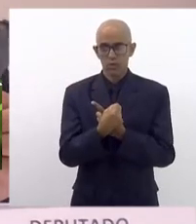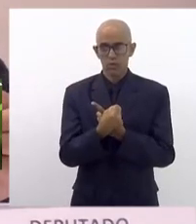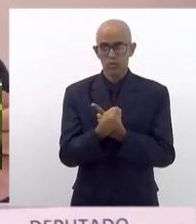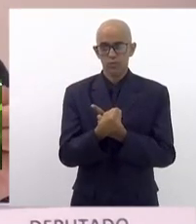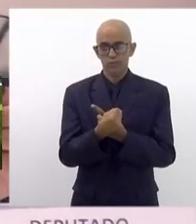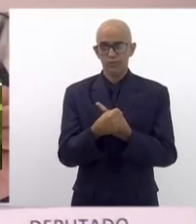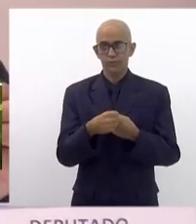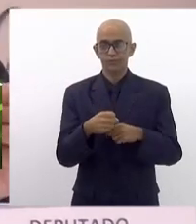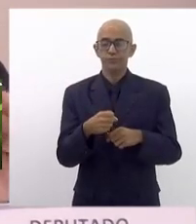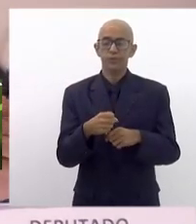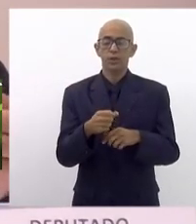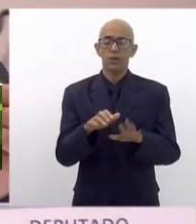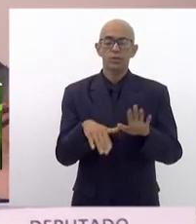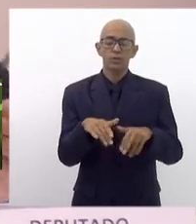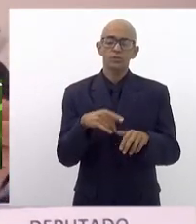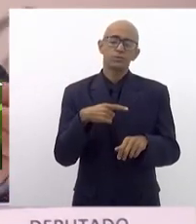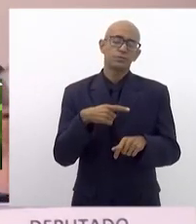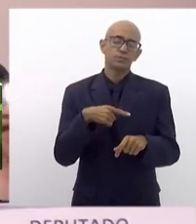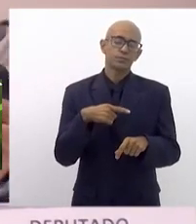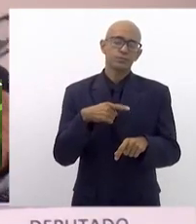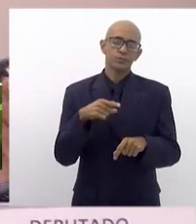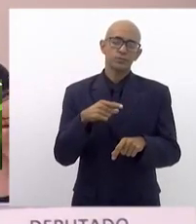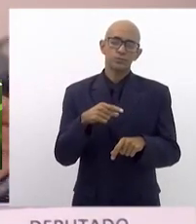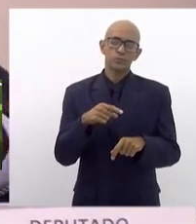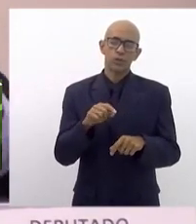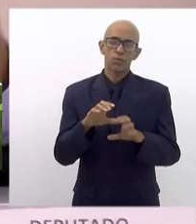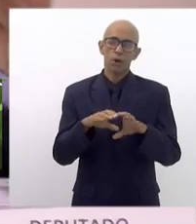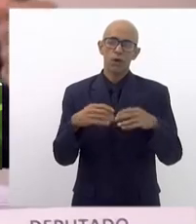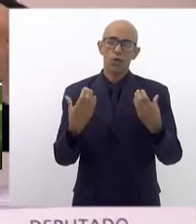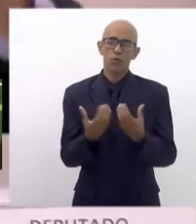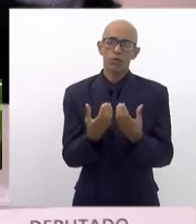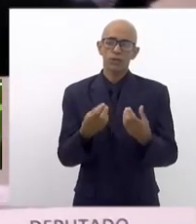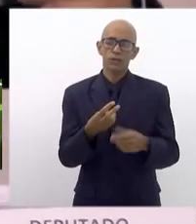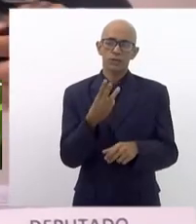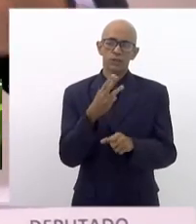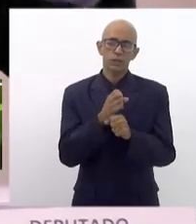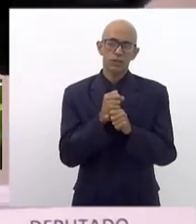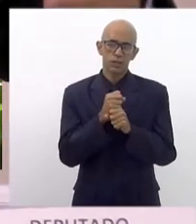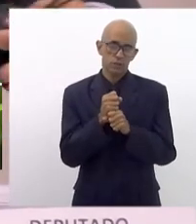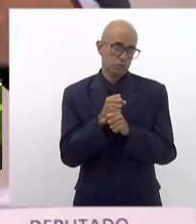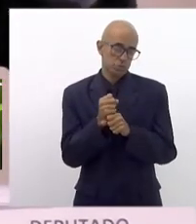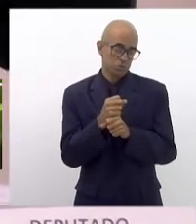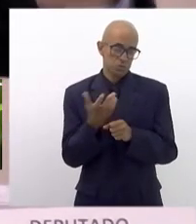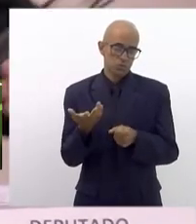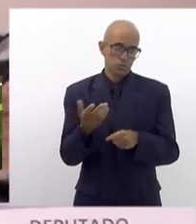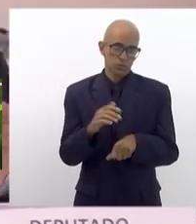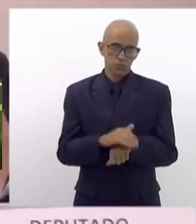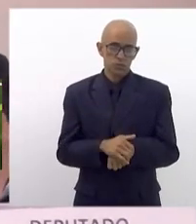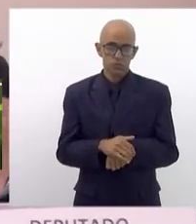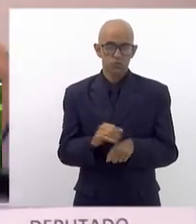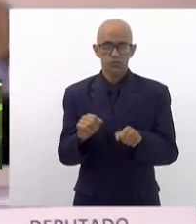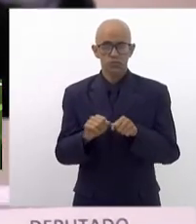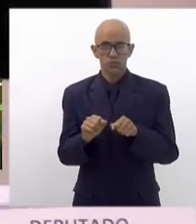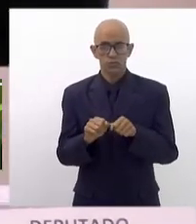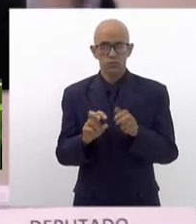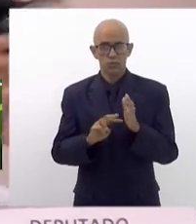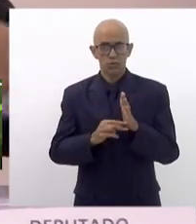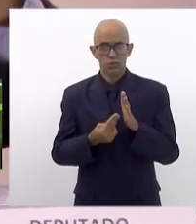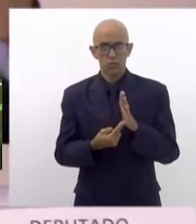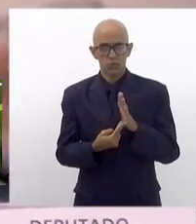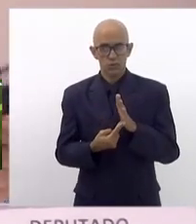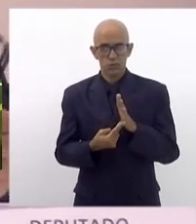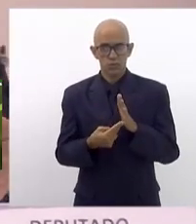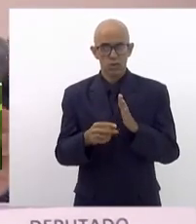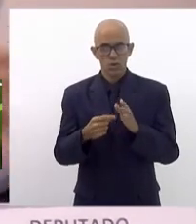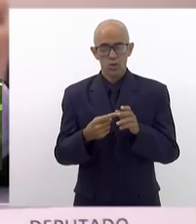talvez a conferência, uma conferência trienal, por exemplo, que possa a cada 3 anos, fazer uma atualização do plano, acrescentar